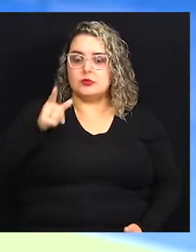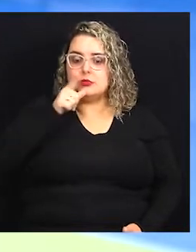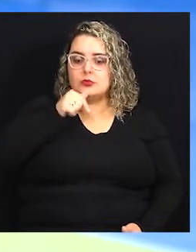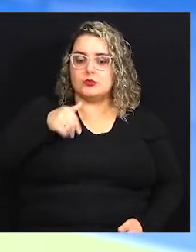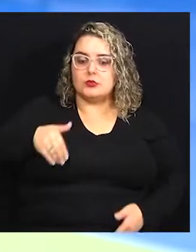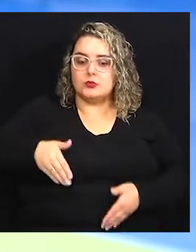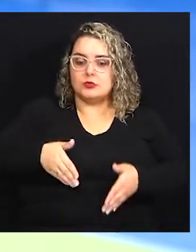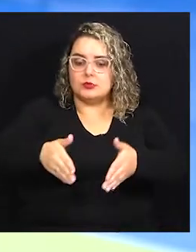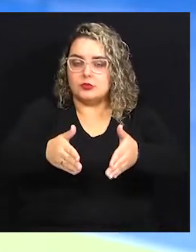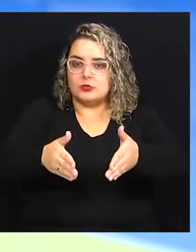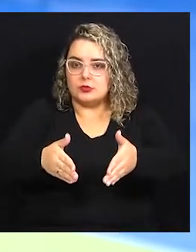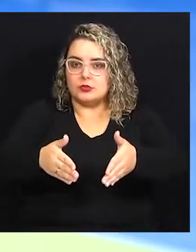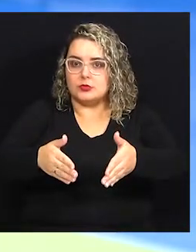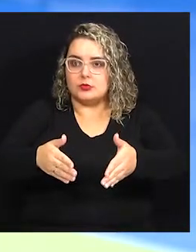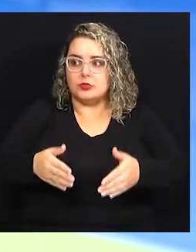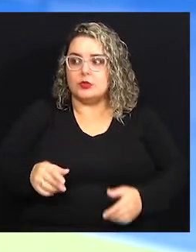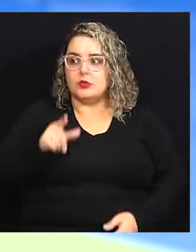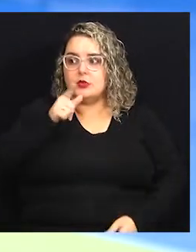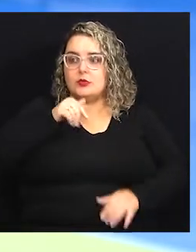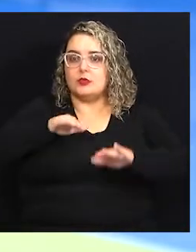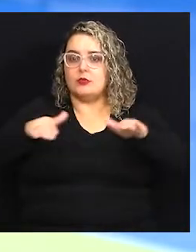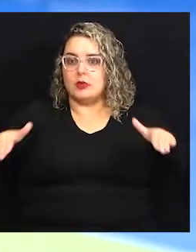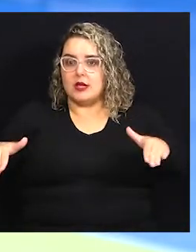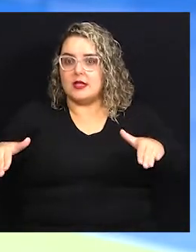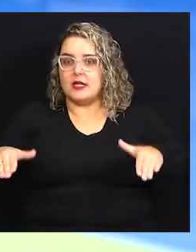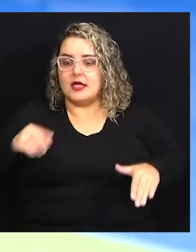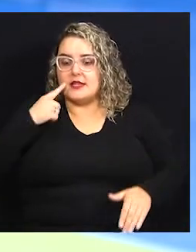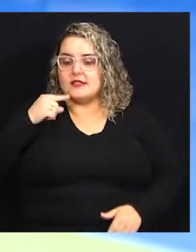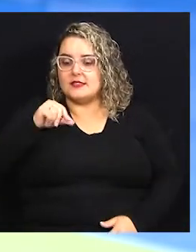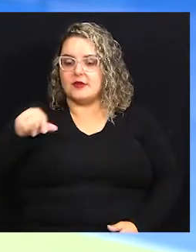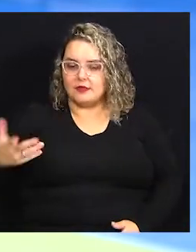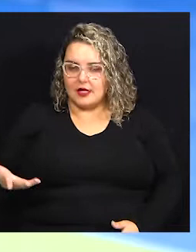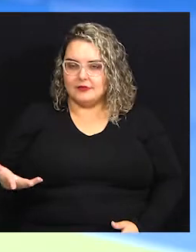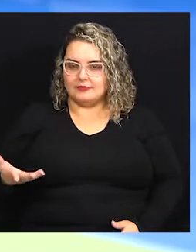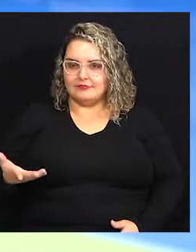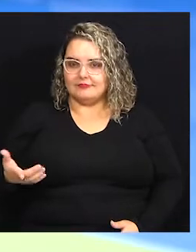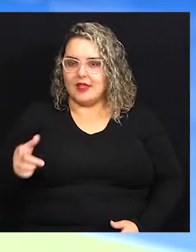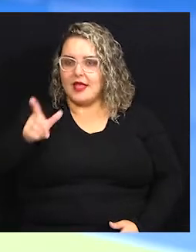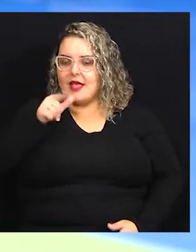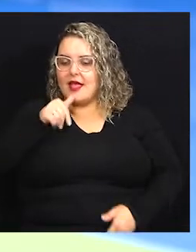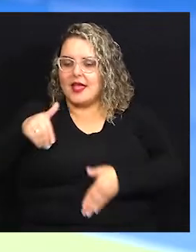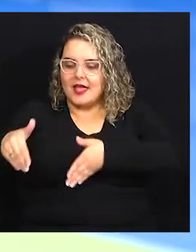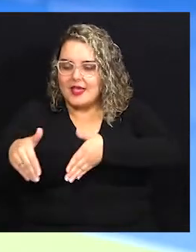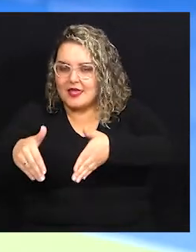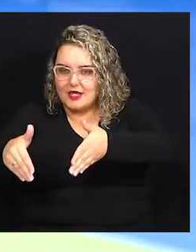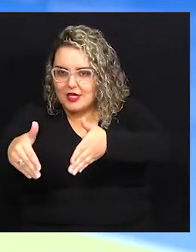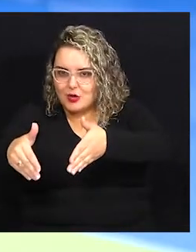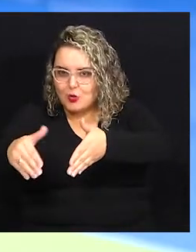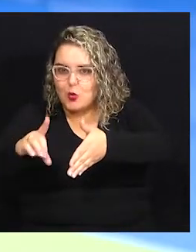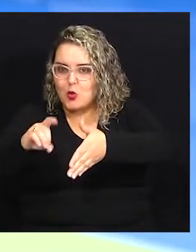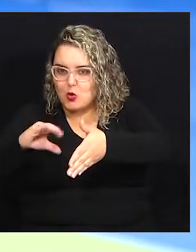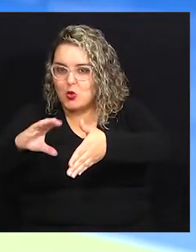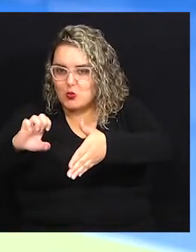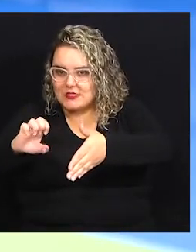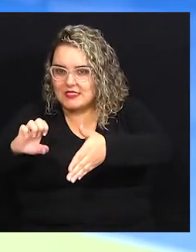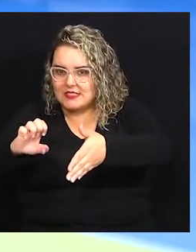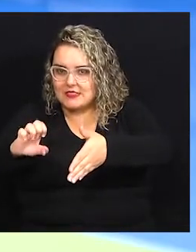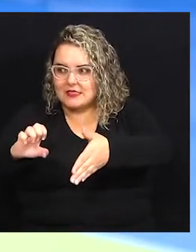é? Salgado. Quantos milhões e trilhões de litros de água doce cai no mar e por que ele nunca fica